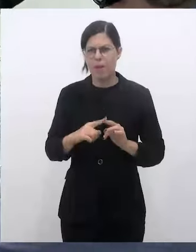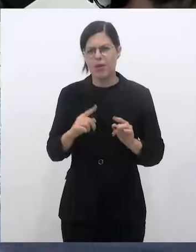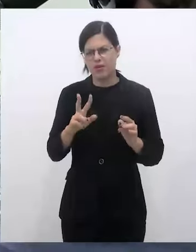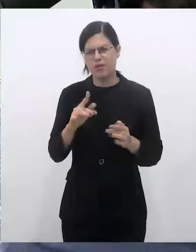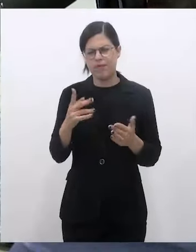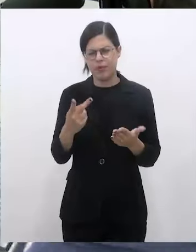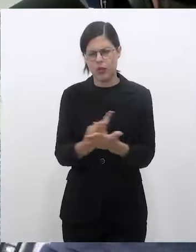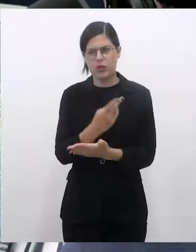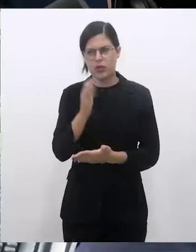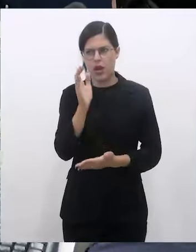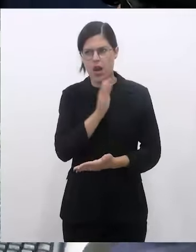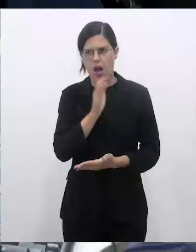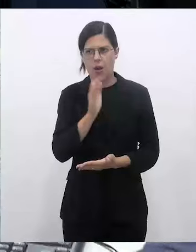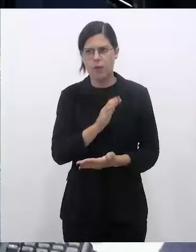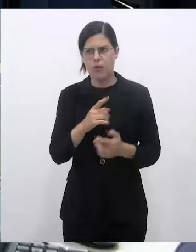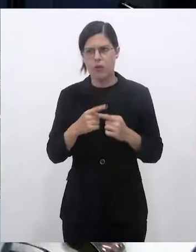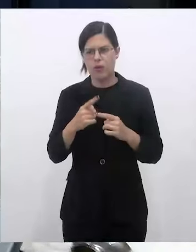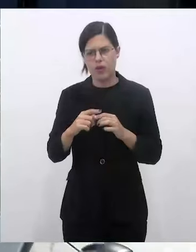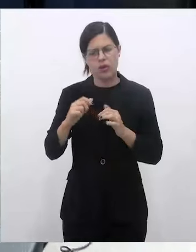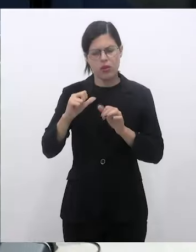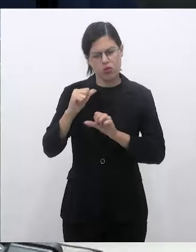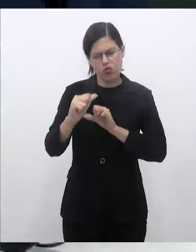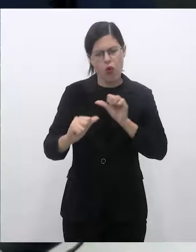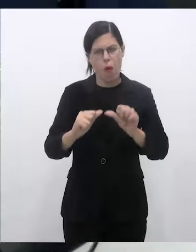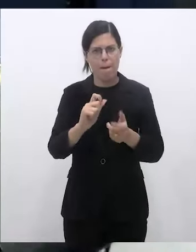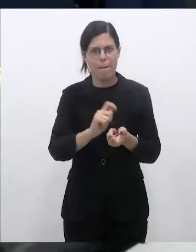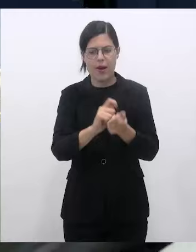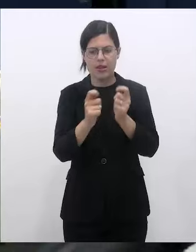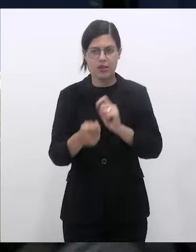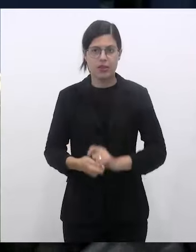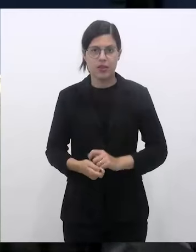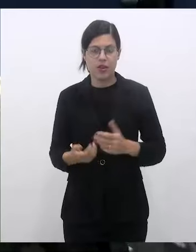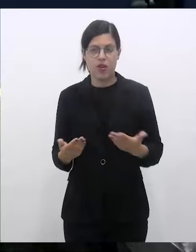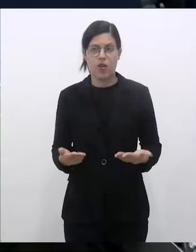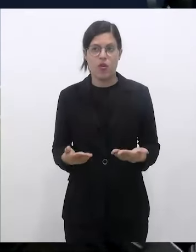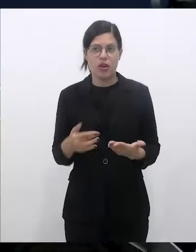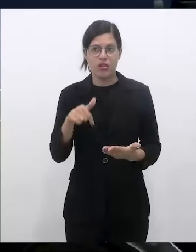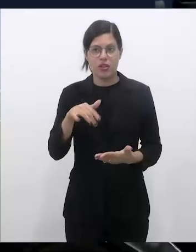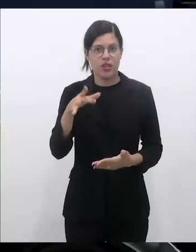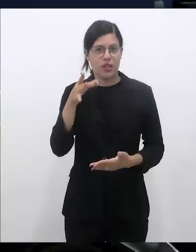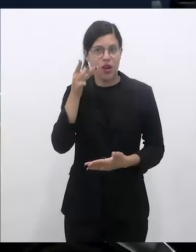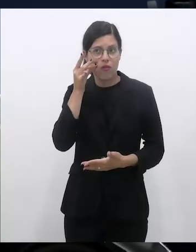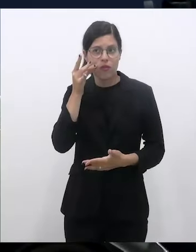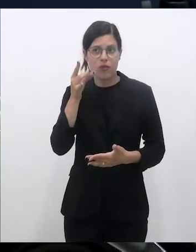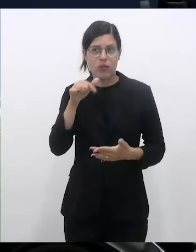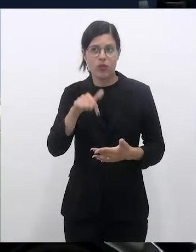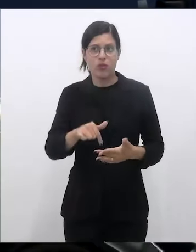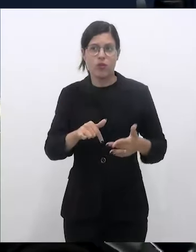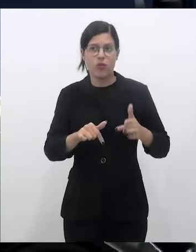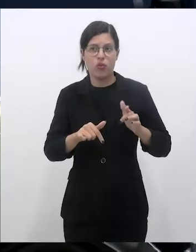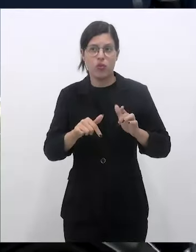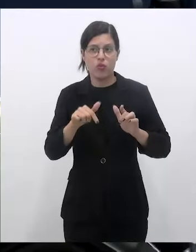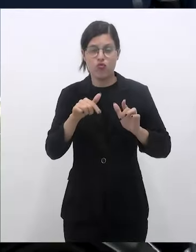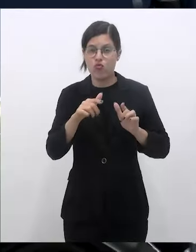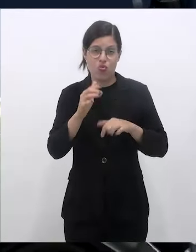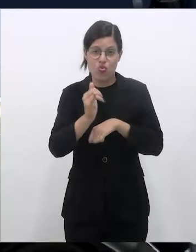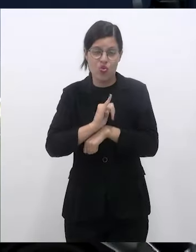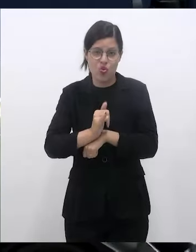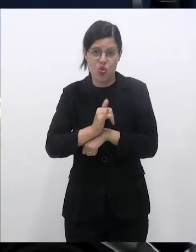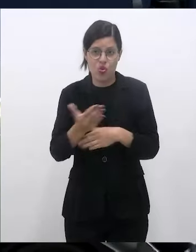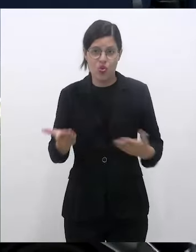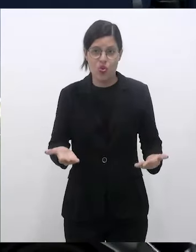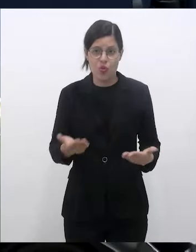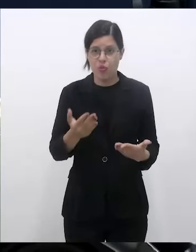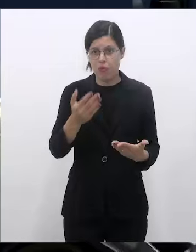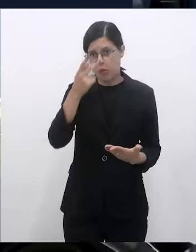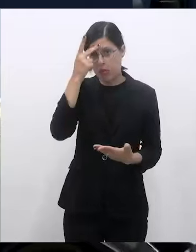rapidamente, rápido. É um cenário de transformação, é um outro... A gente está aqui ao vivo agora na maior TV do mundo, que é o YouTube, né?